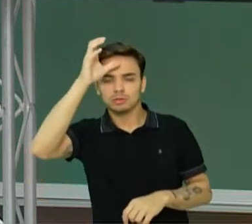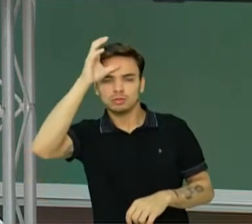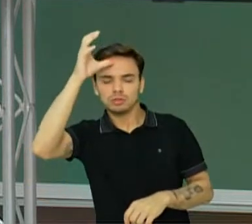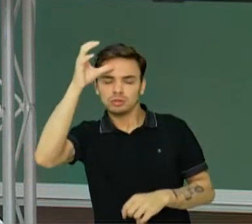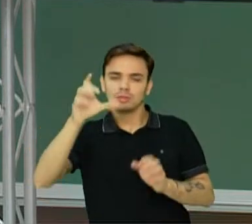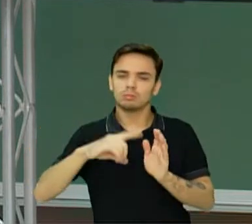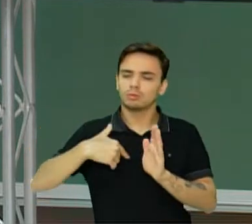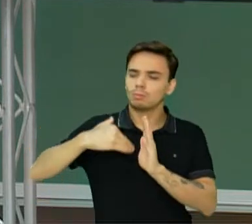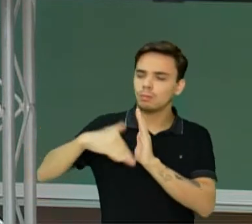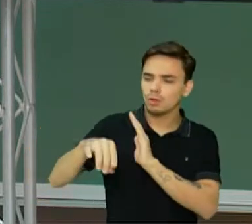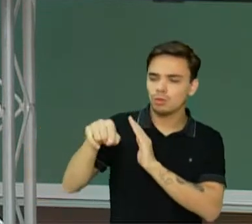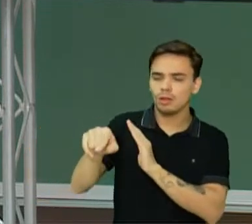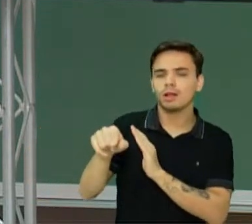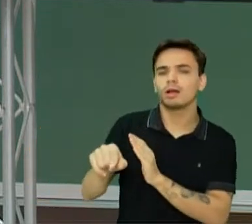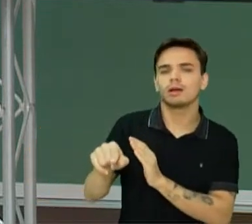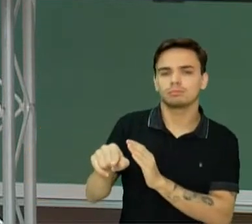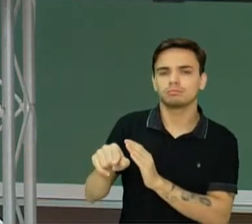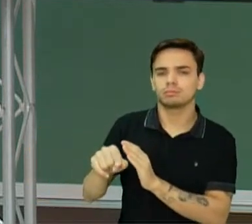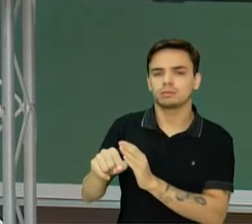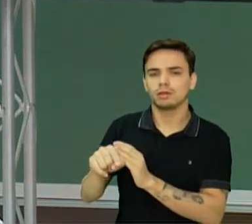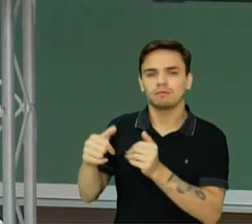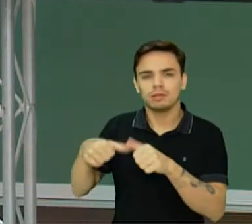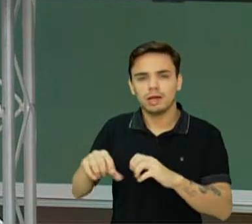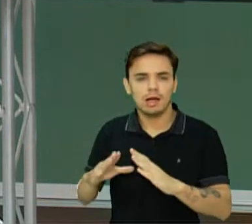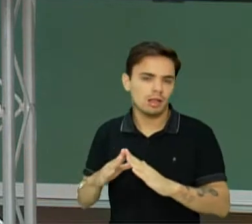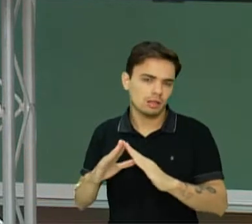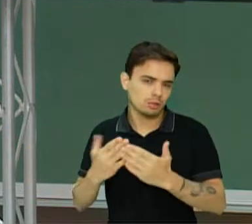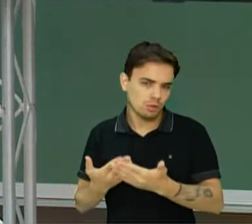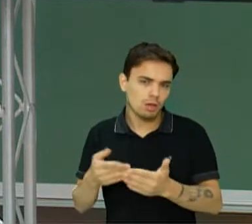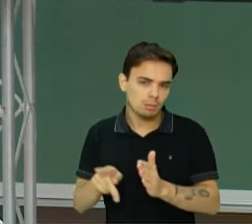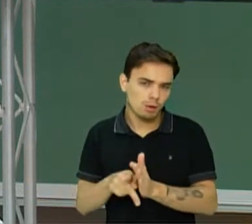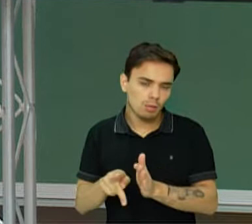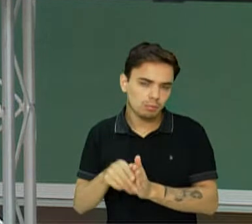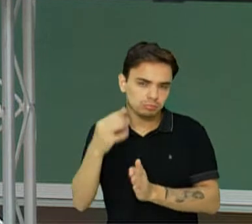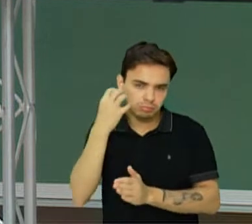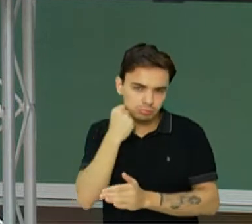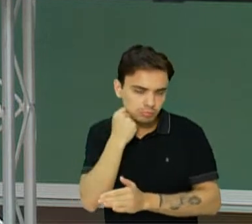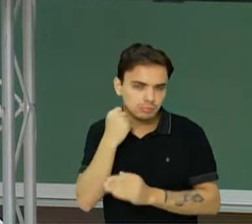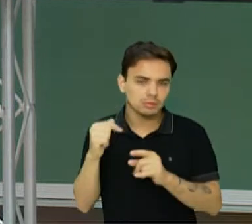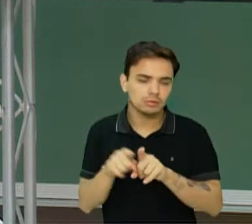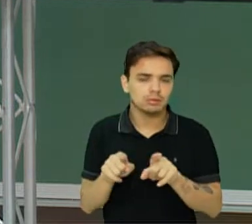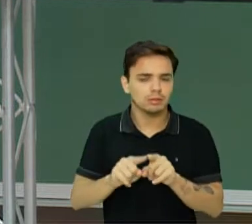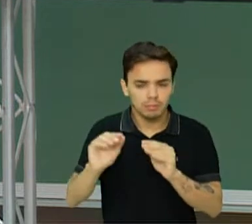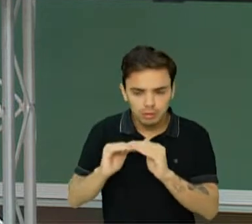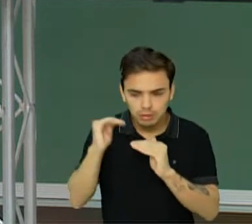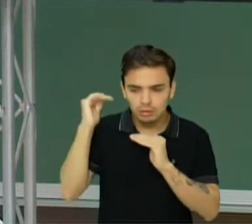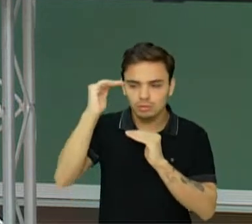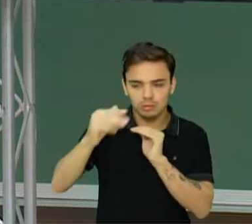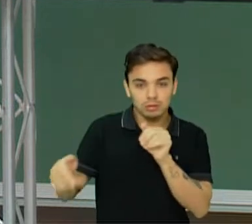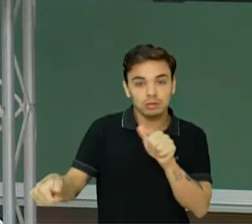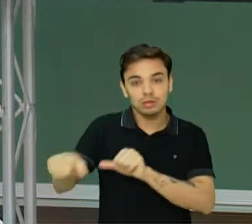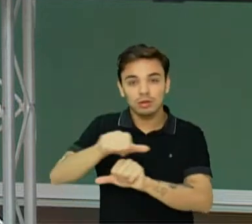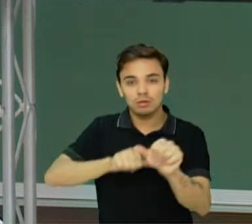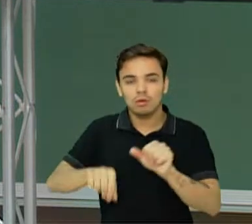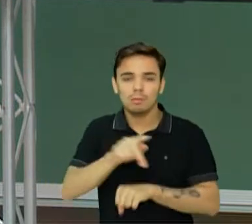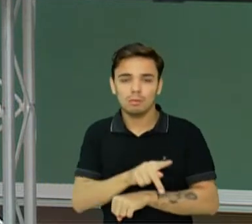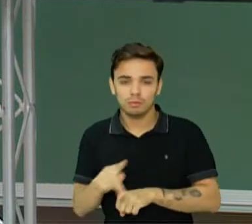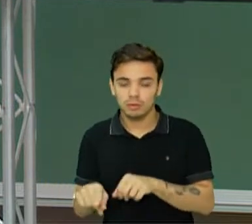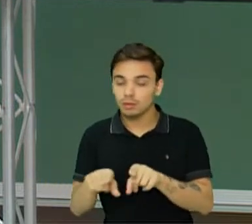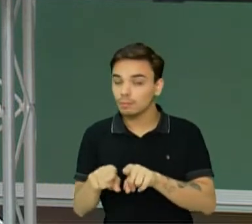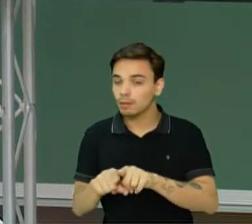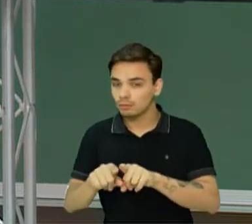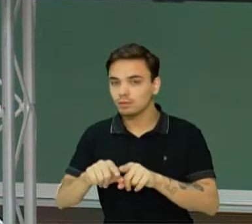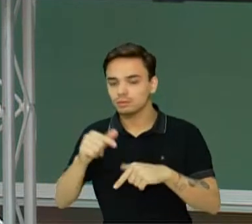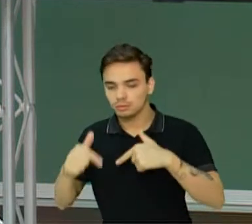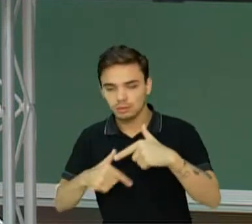de internato, né? Que ela tem as suas irmãs, e que depois de adulta ela se tornou uma professora, e depois ela foi trabalhar